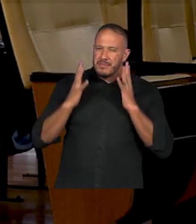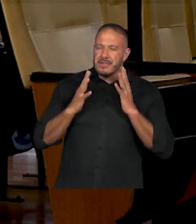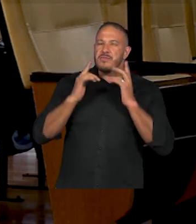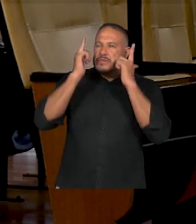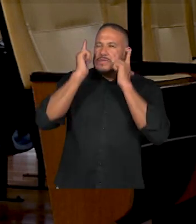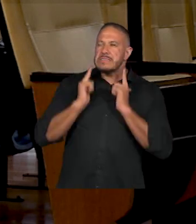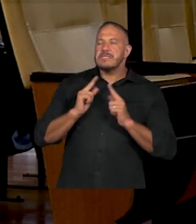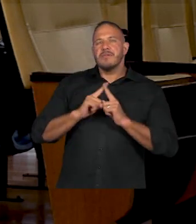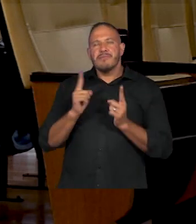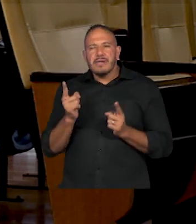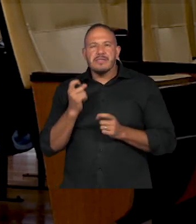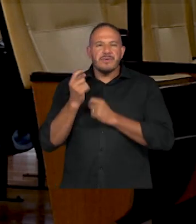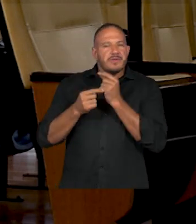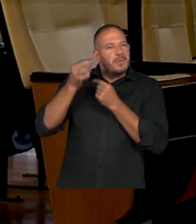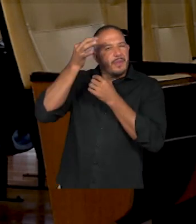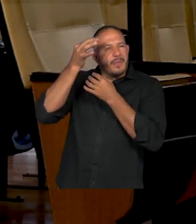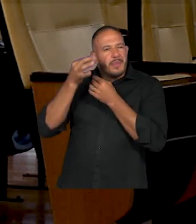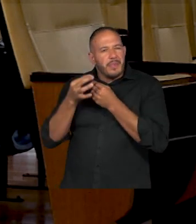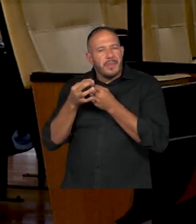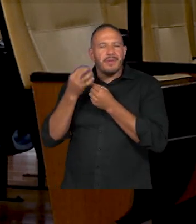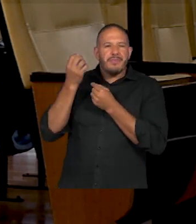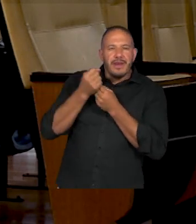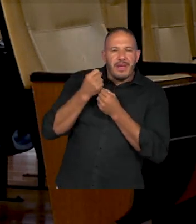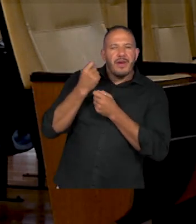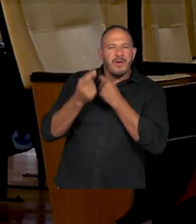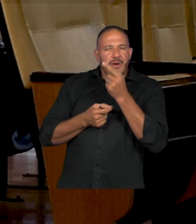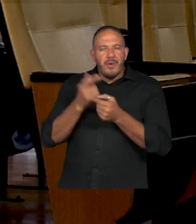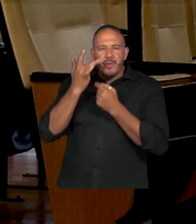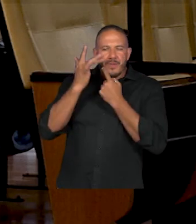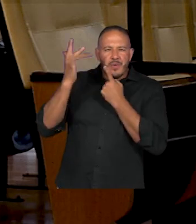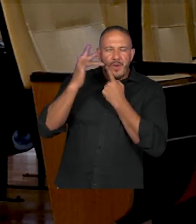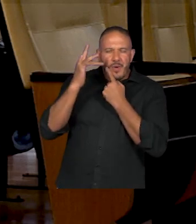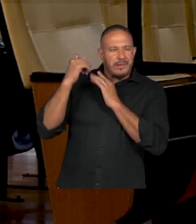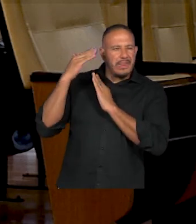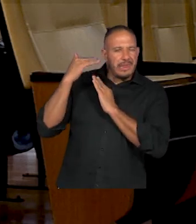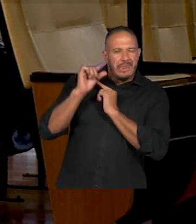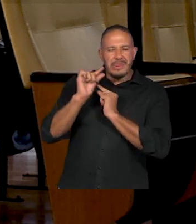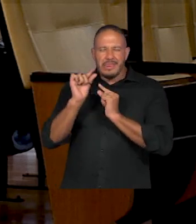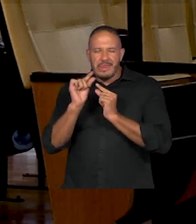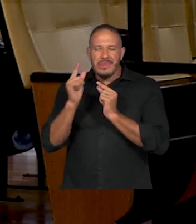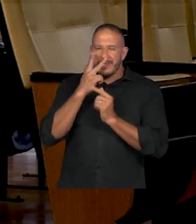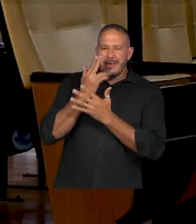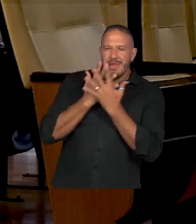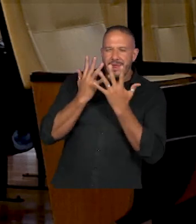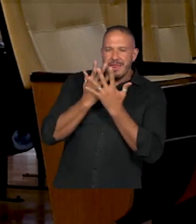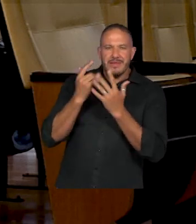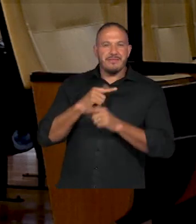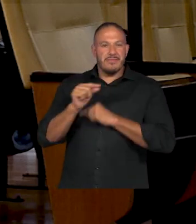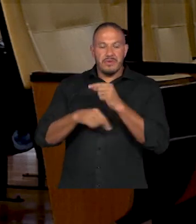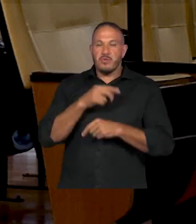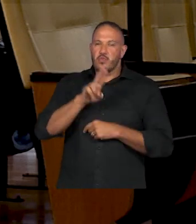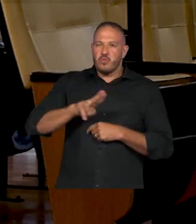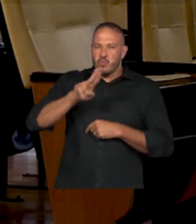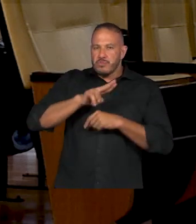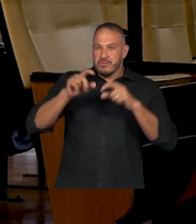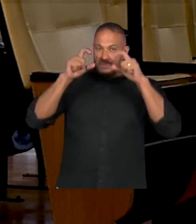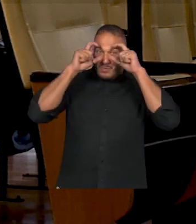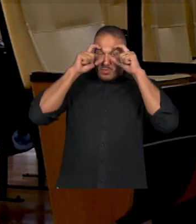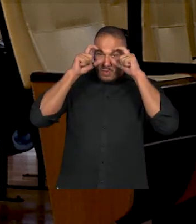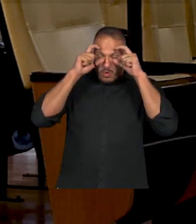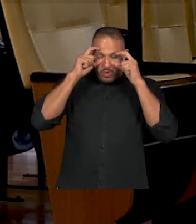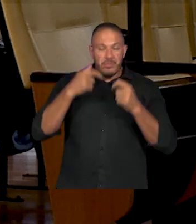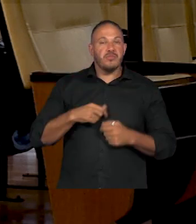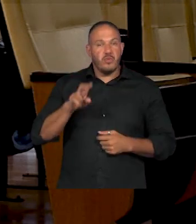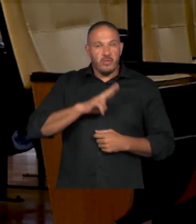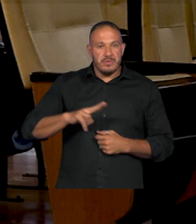fios brancos e uns dourados para disfarçar os brancos. Eu uso óculos porque eu tenho miopia. Eu estou